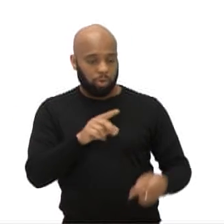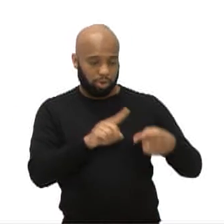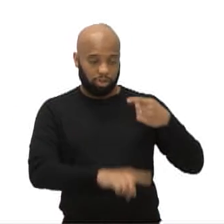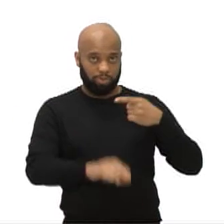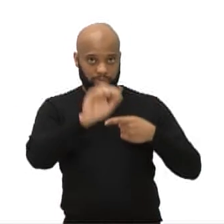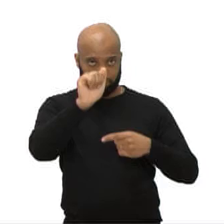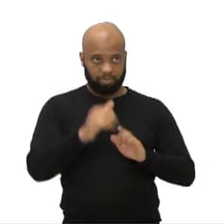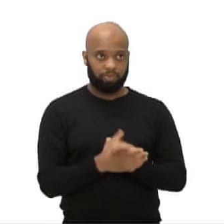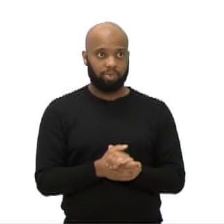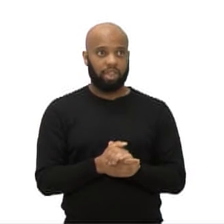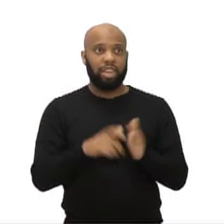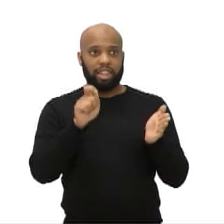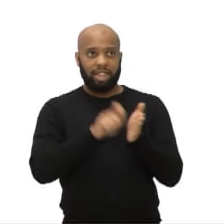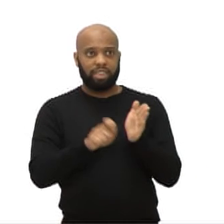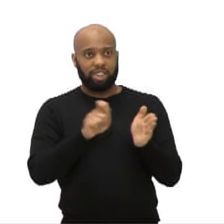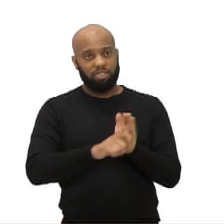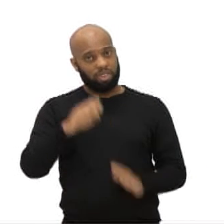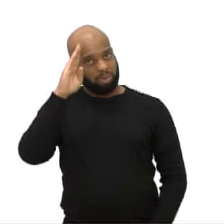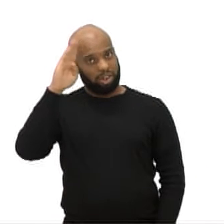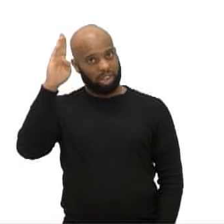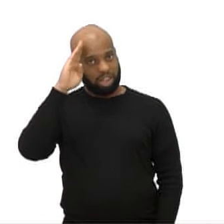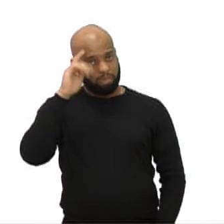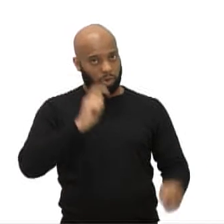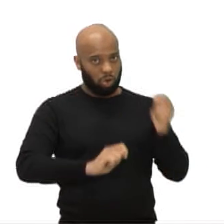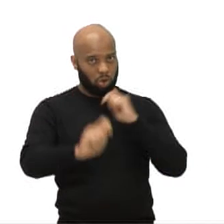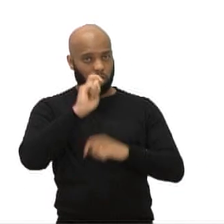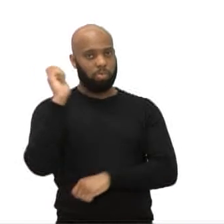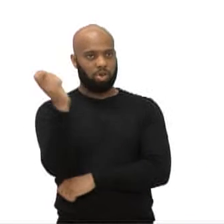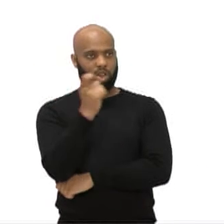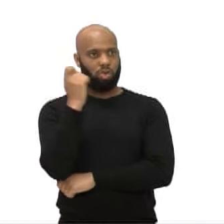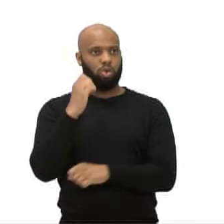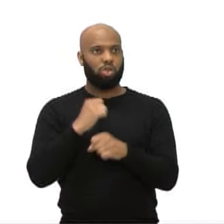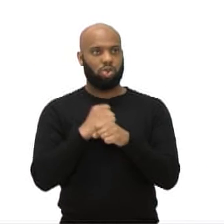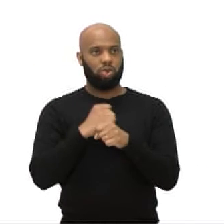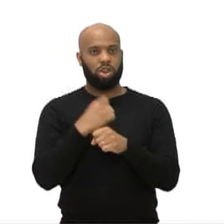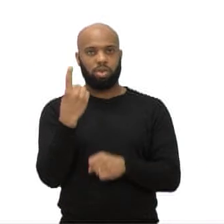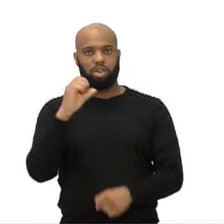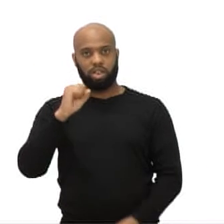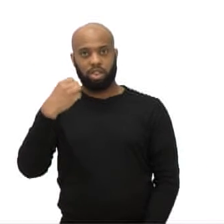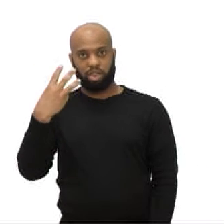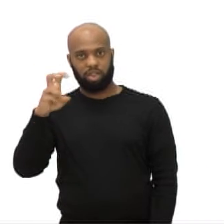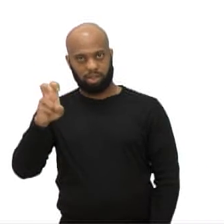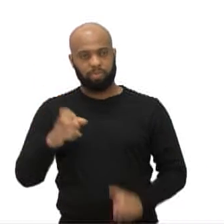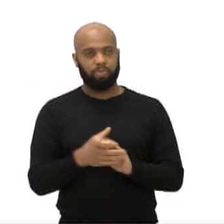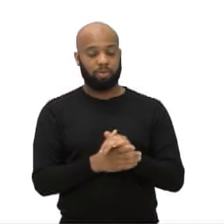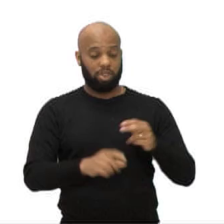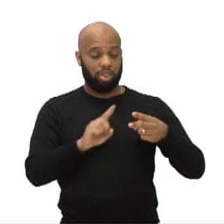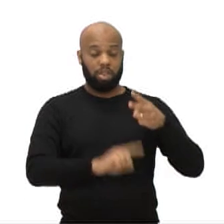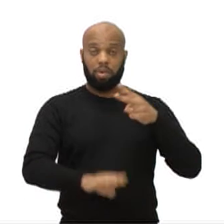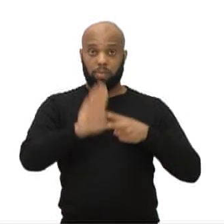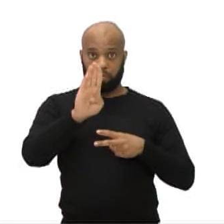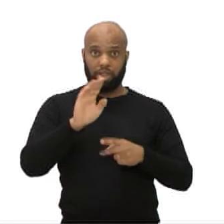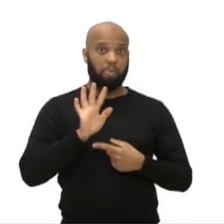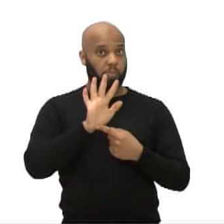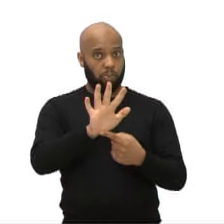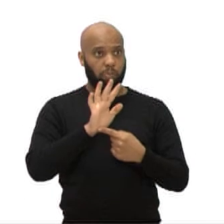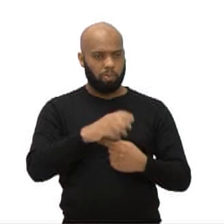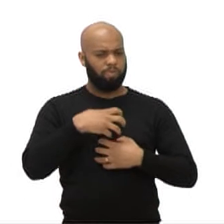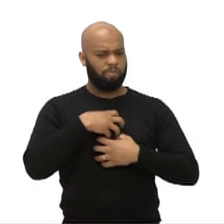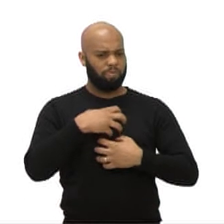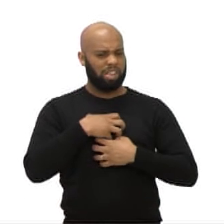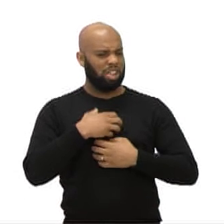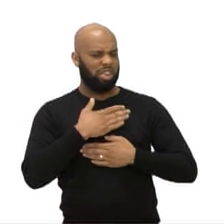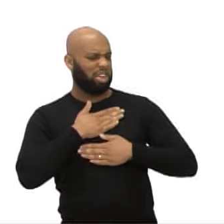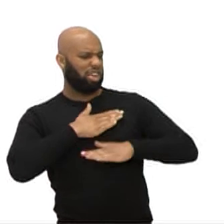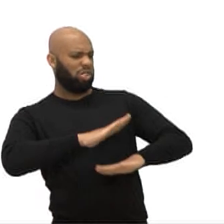A. Escreva a principal atividade econômica gaúcha em 1835. E B. Apresente uma